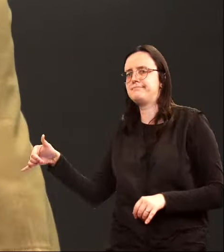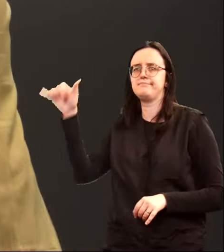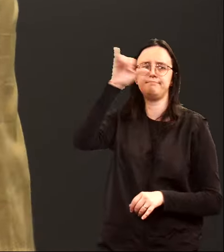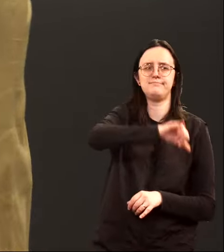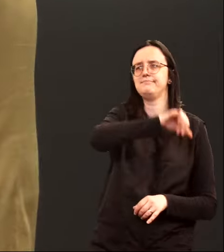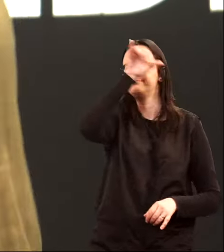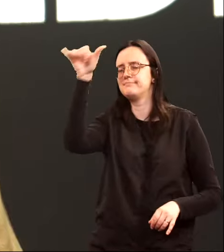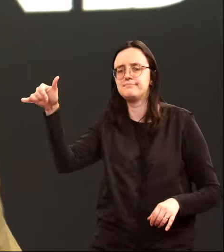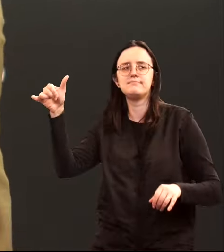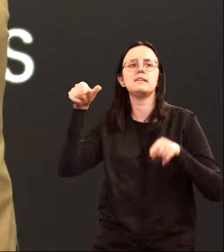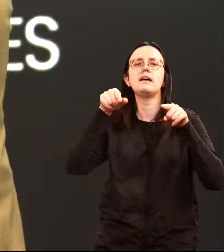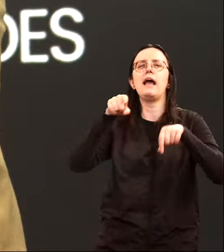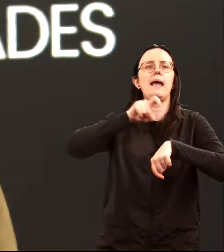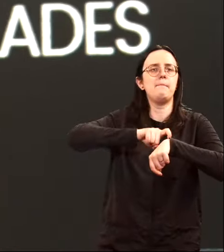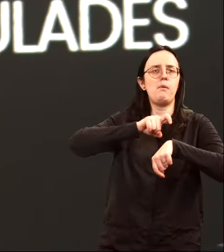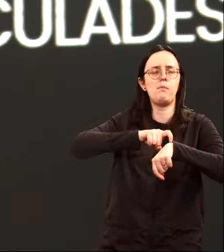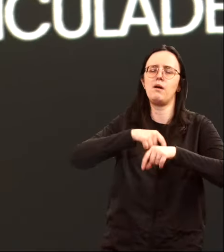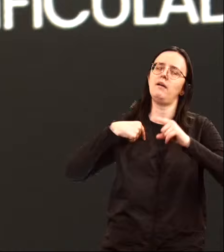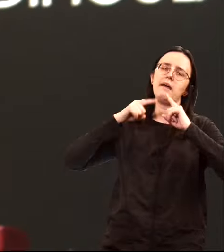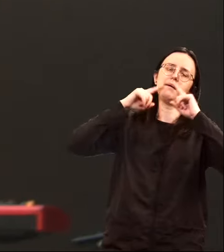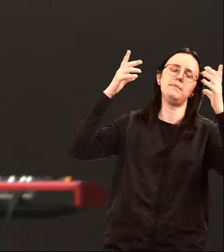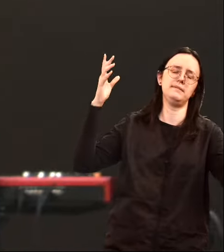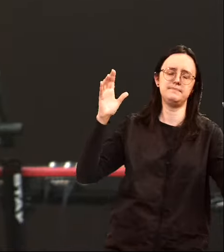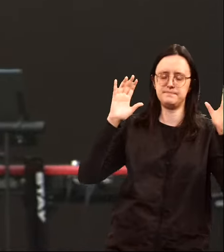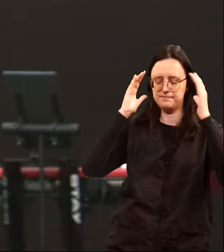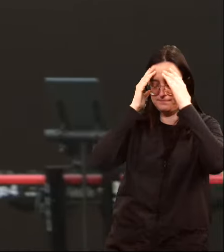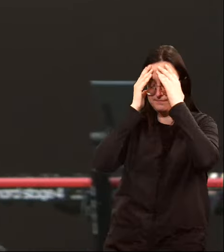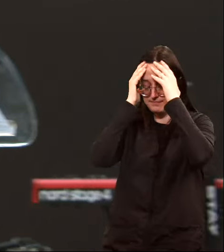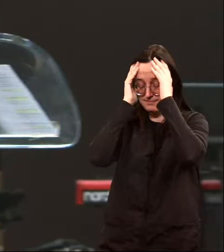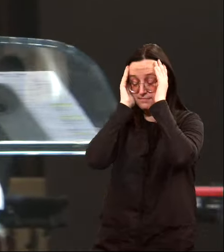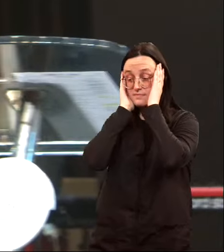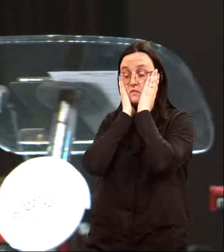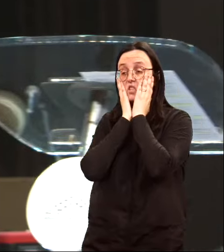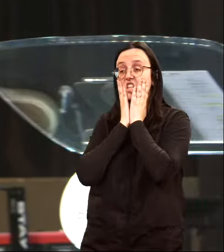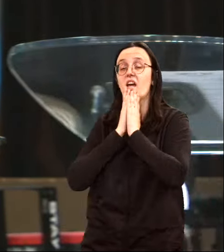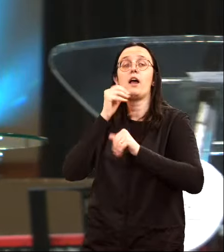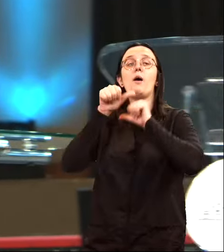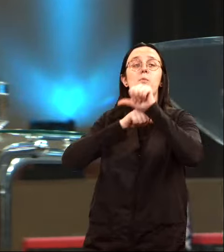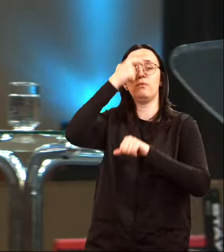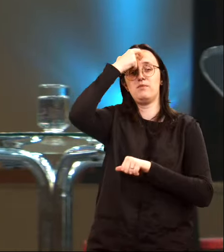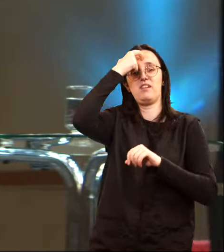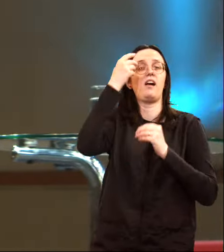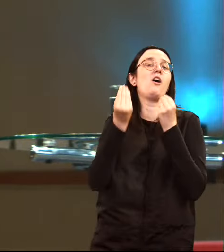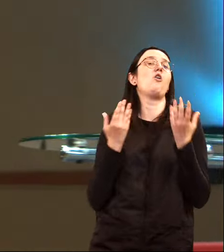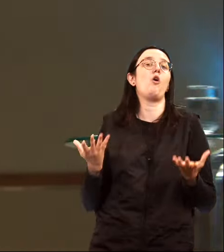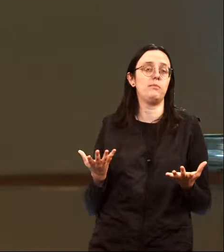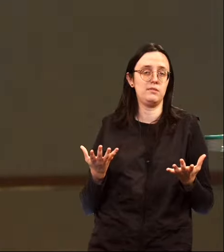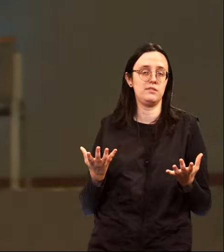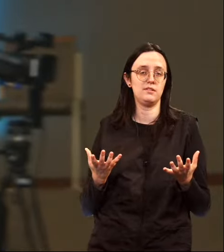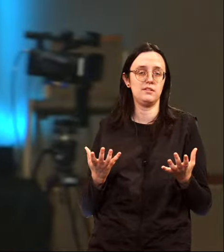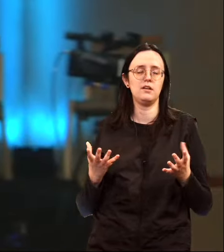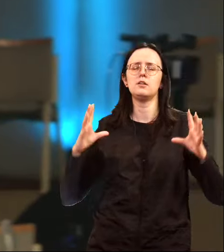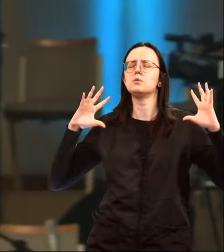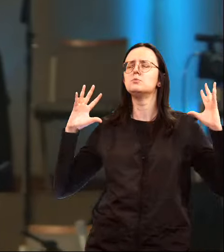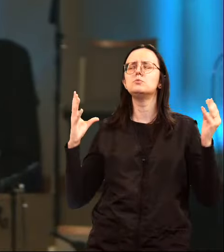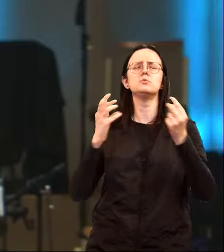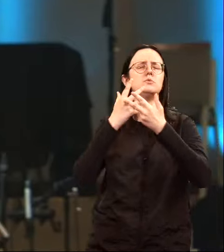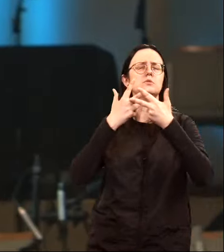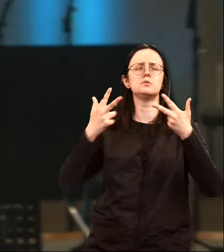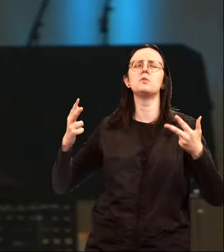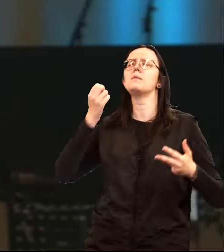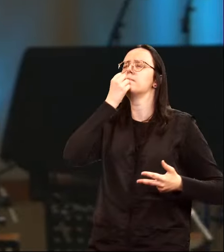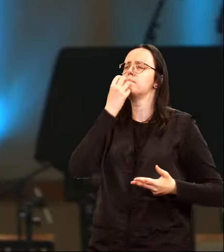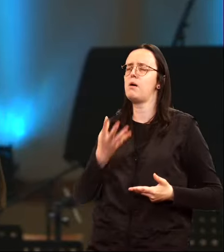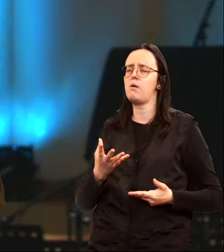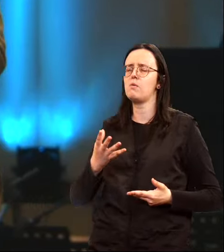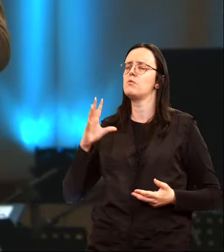aí, nesses momentos eu reclamava. Falei, bom, como é que eu reprogramo a minha mente? Todas as coisas cooperam para o bem.